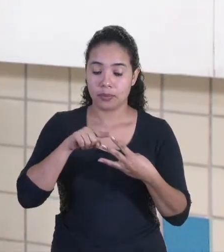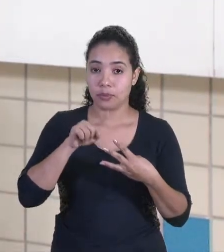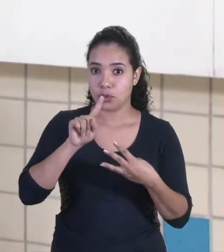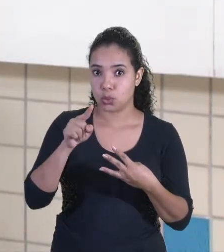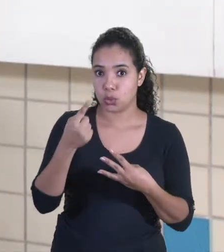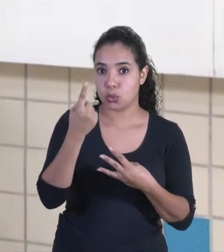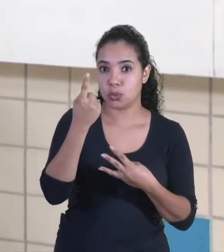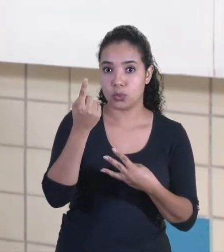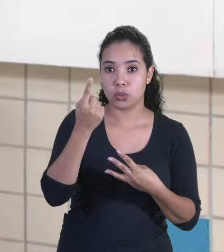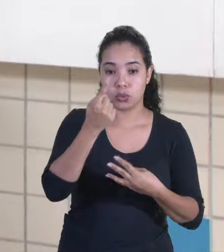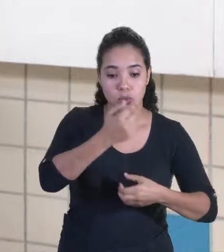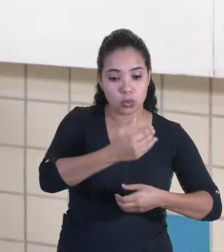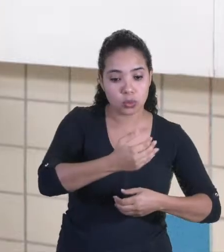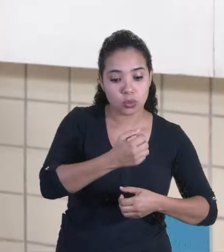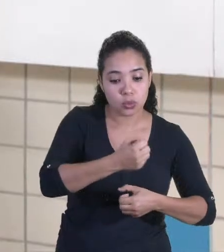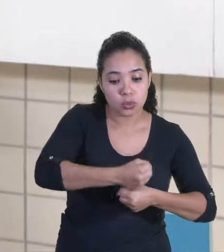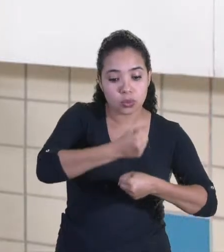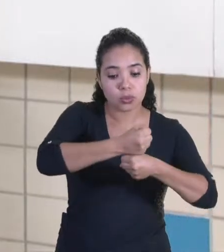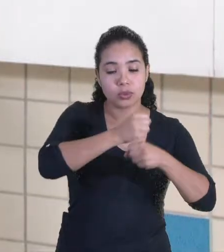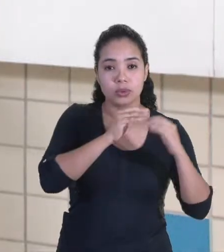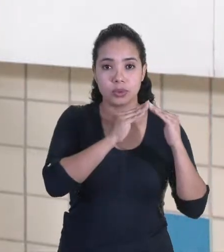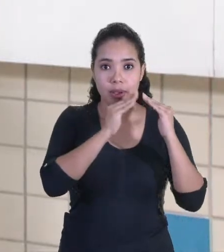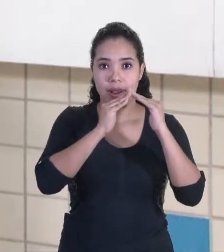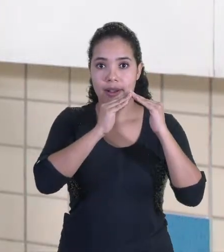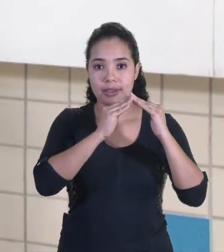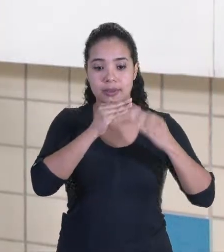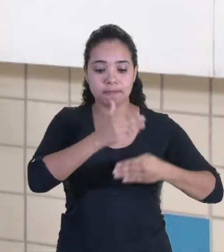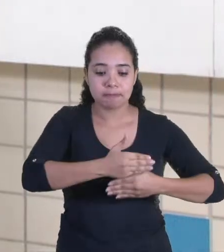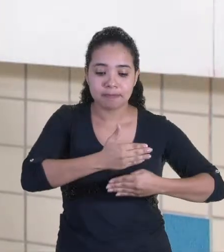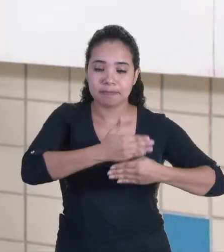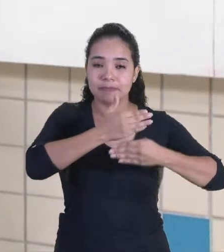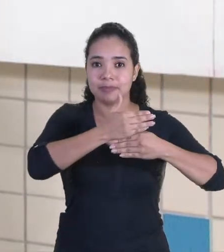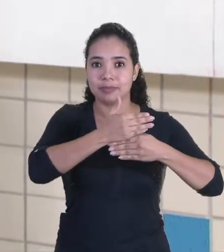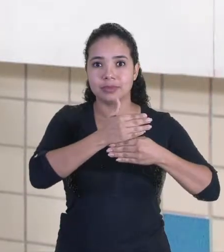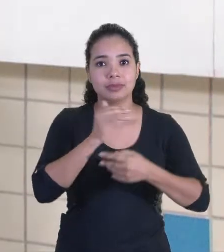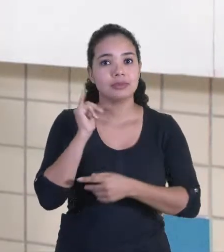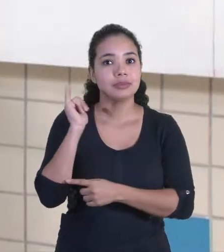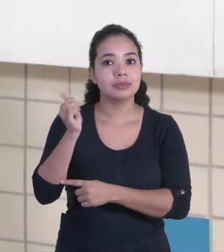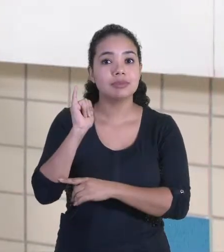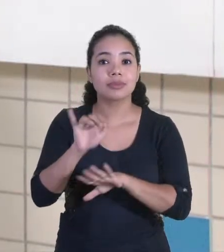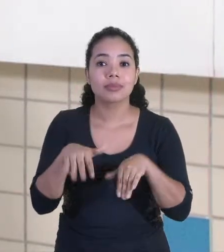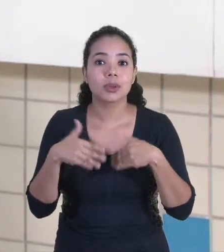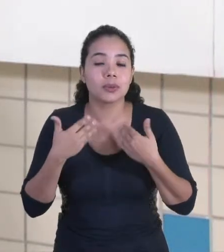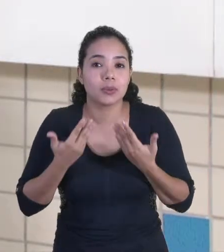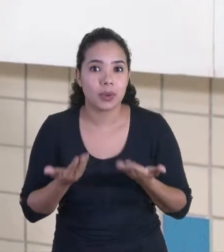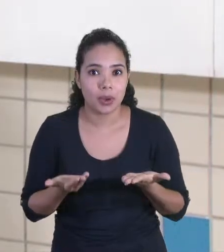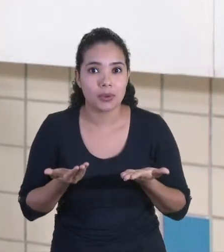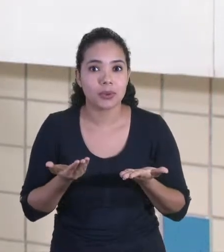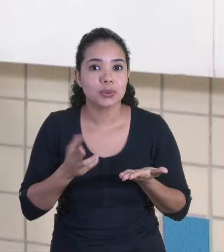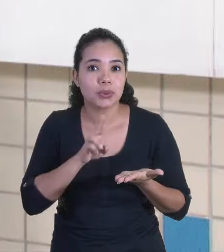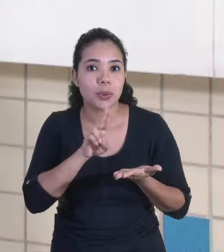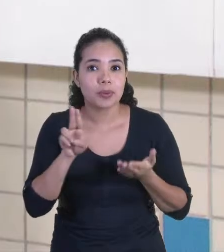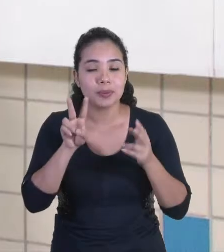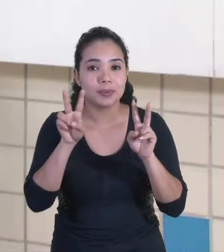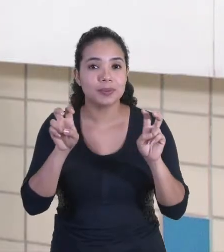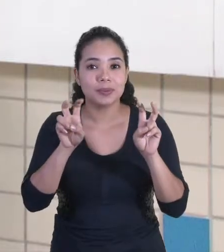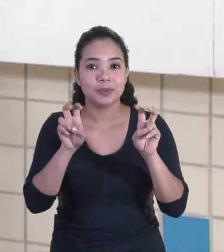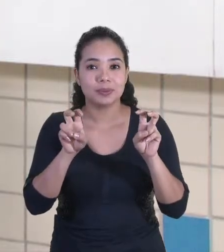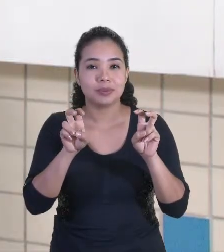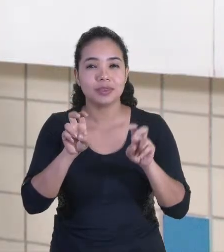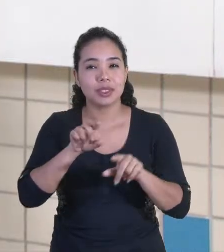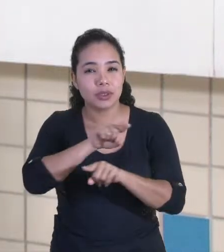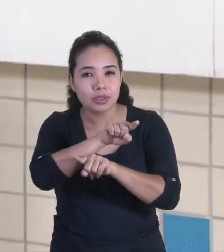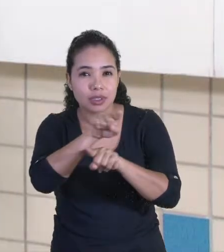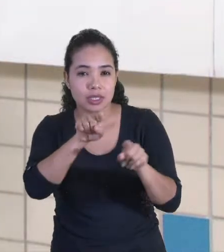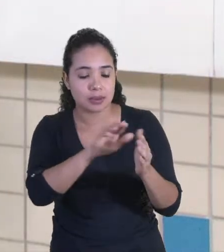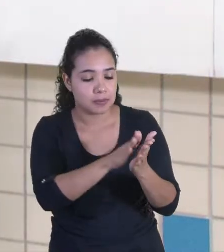deles construiu uma casa feita de tijolo. Que conto é esse? Quem? Escreva aí